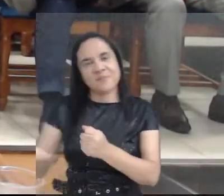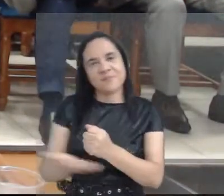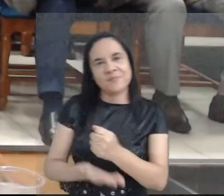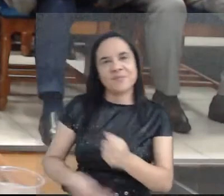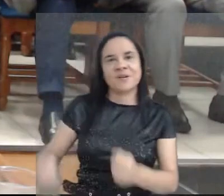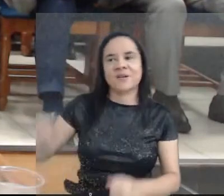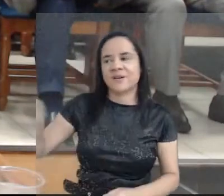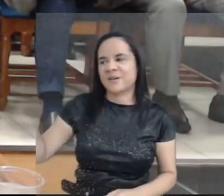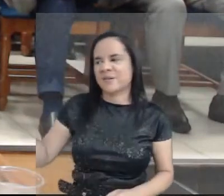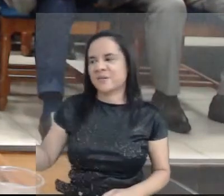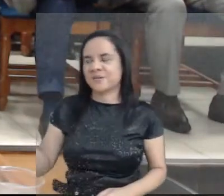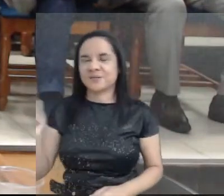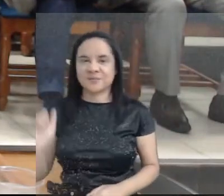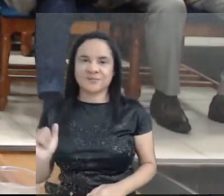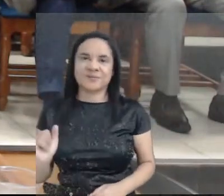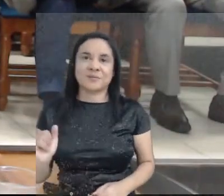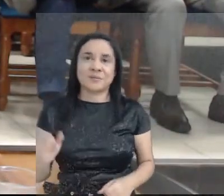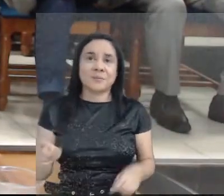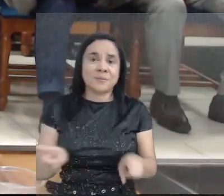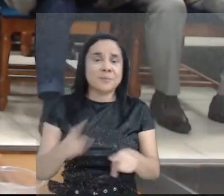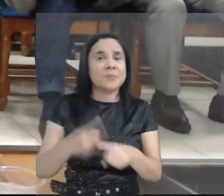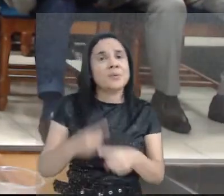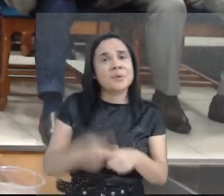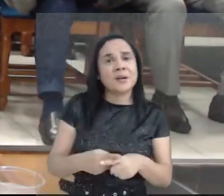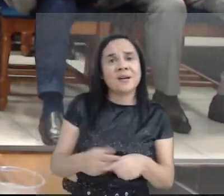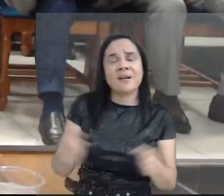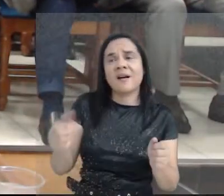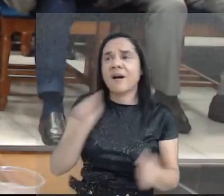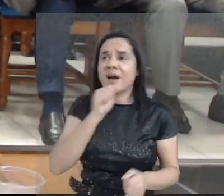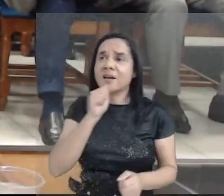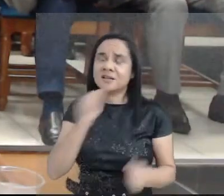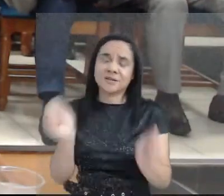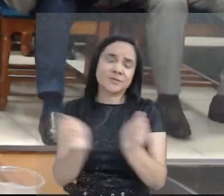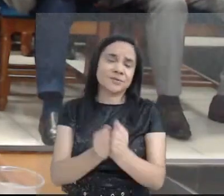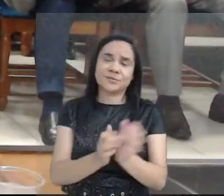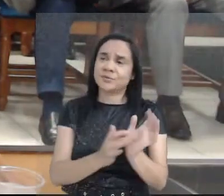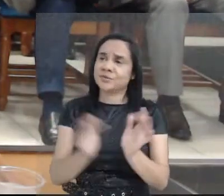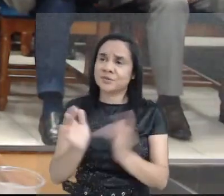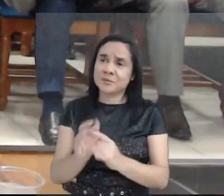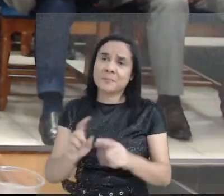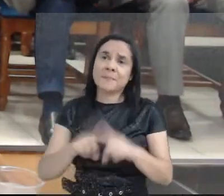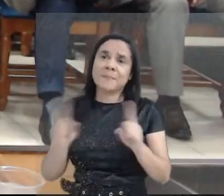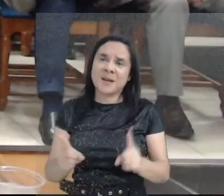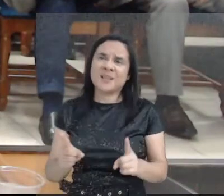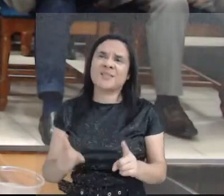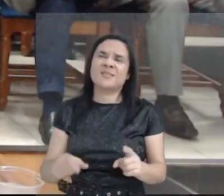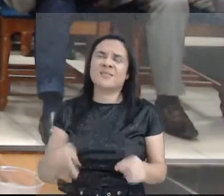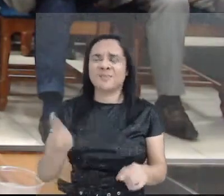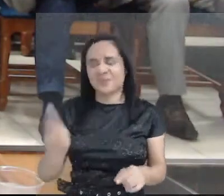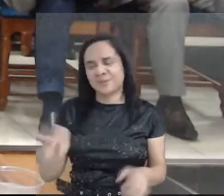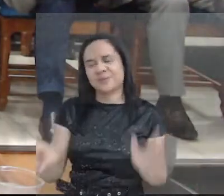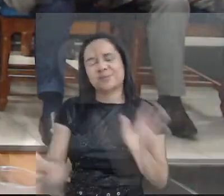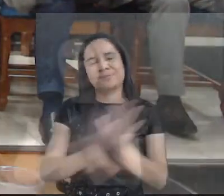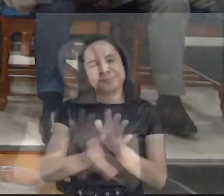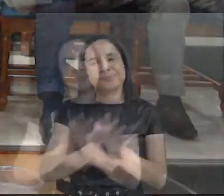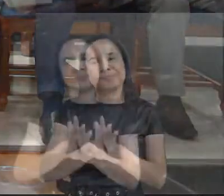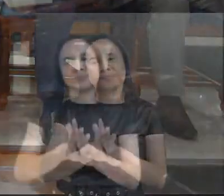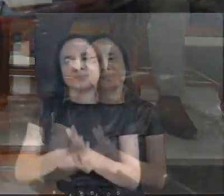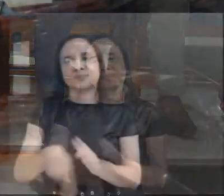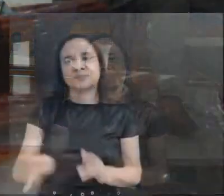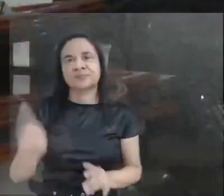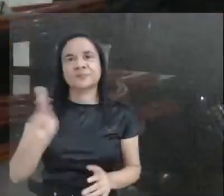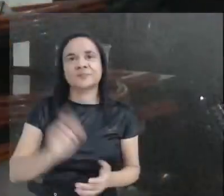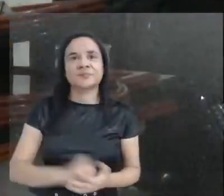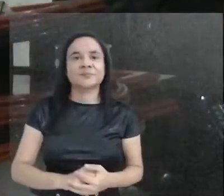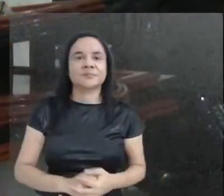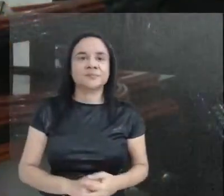não quebrou esta raiz. Eu já ouvi de algumas pessoas, isso é